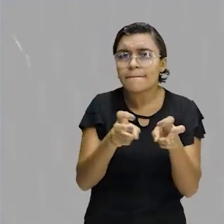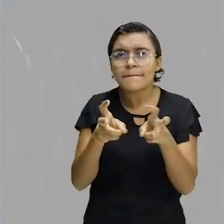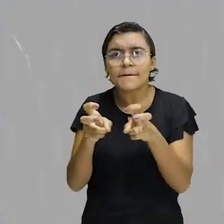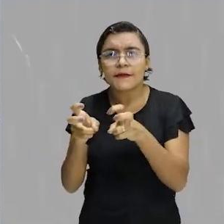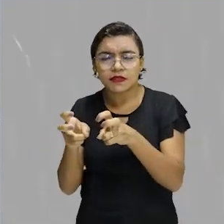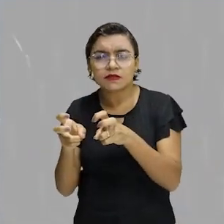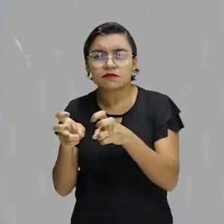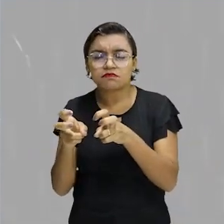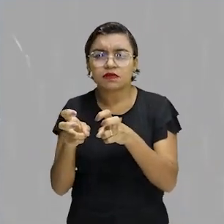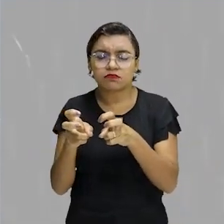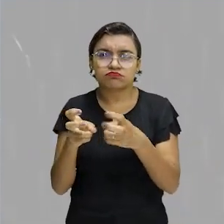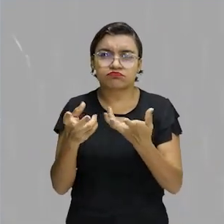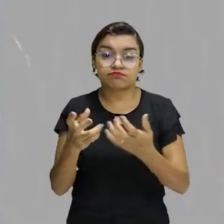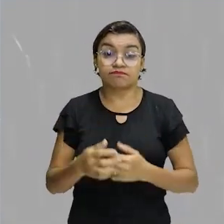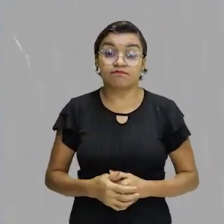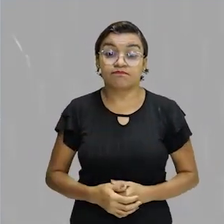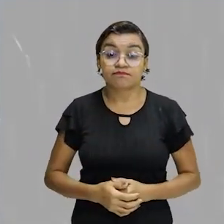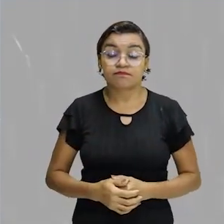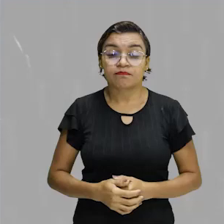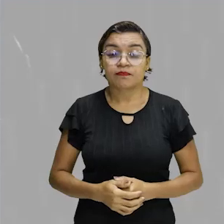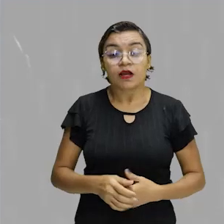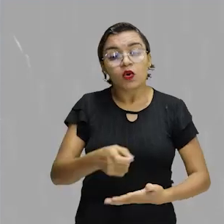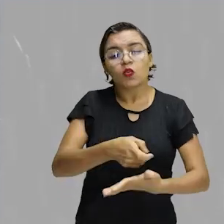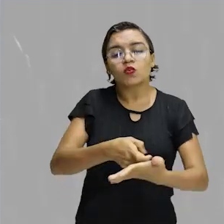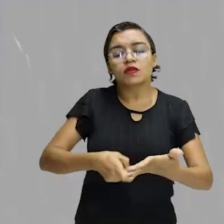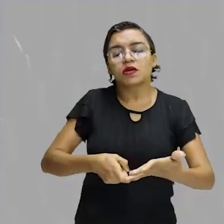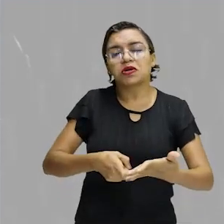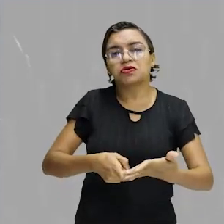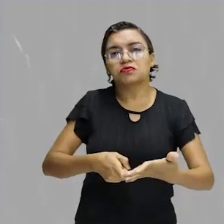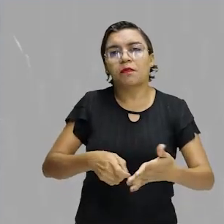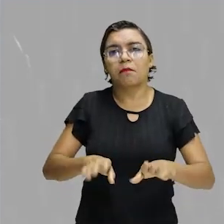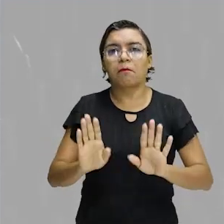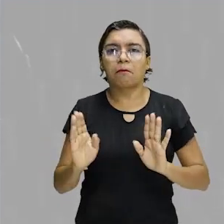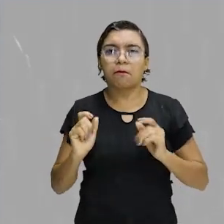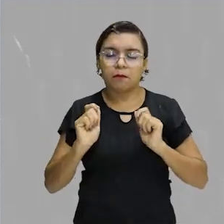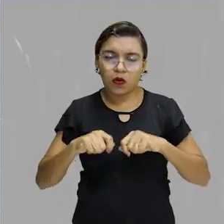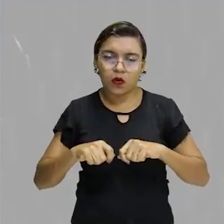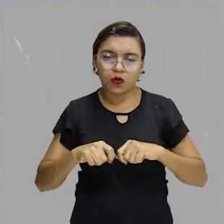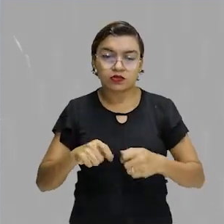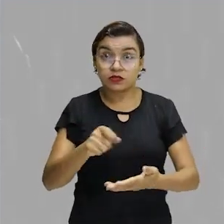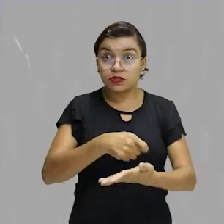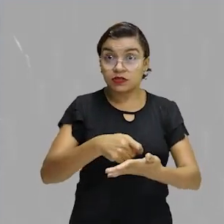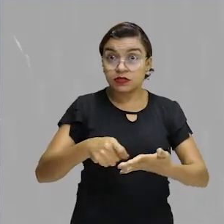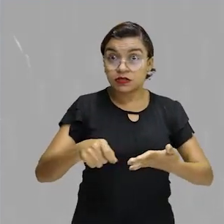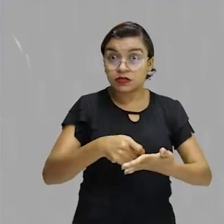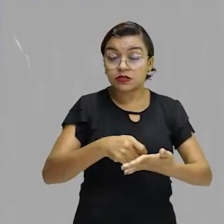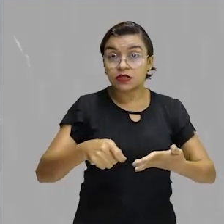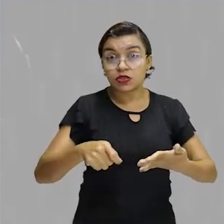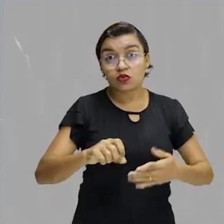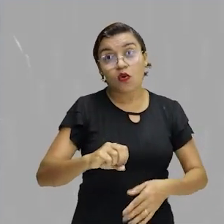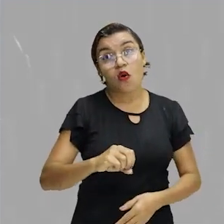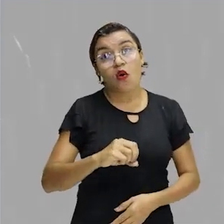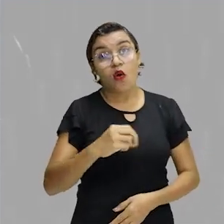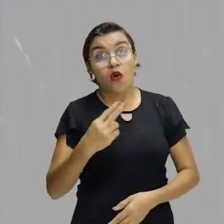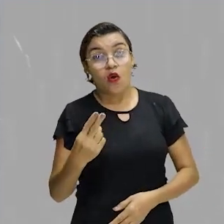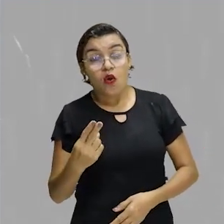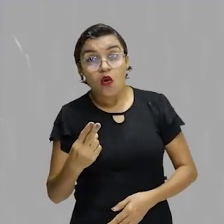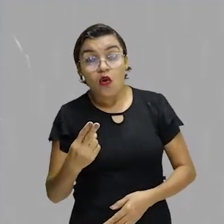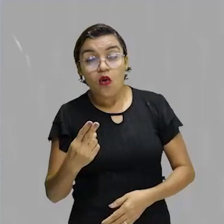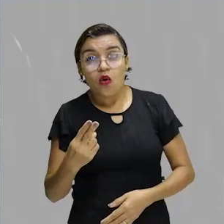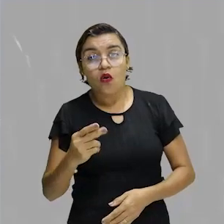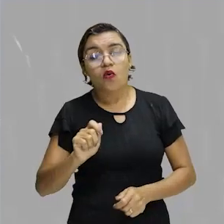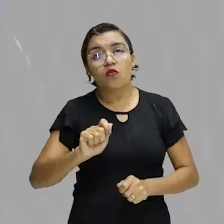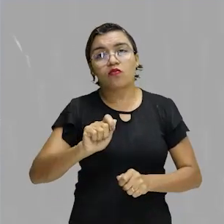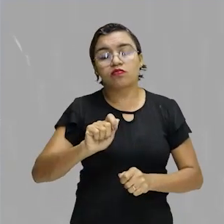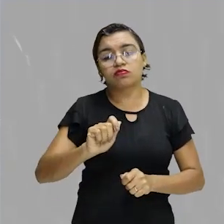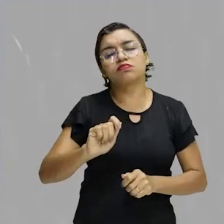ouvindo aquele texto. O texto, como eu mencionei, ele pode ser um discurso, tanto escrito quanto ele pode ser falado, e, em